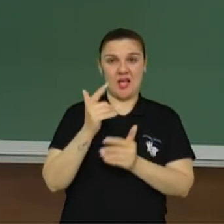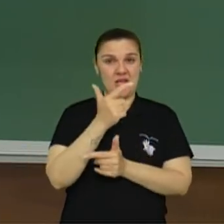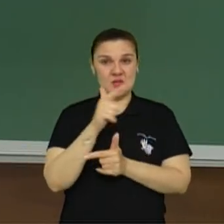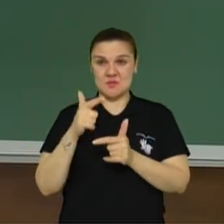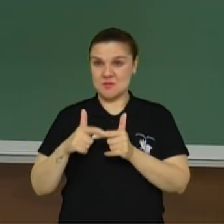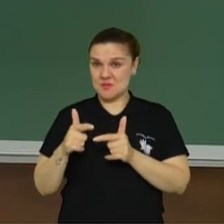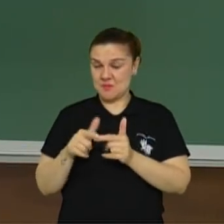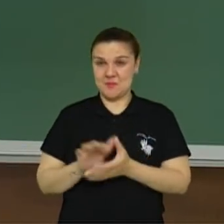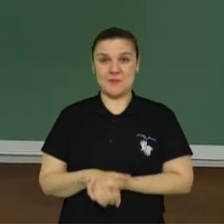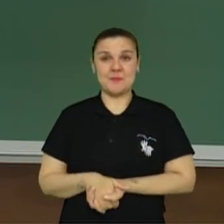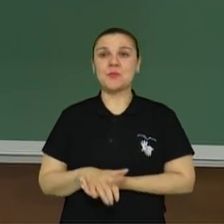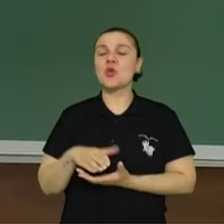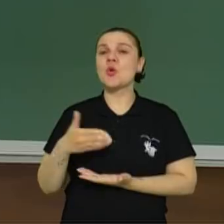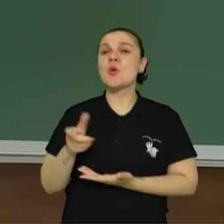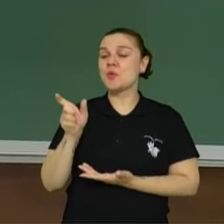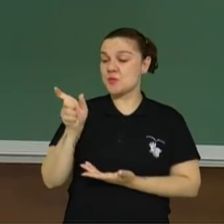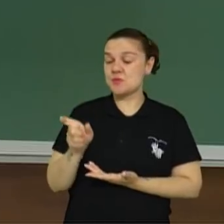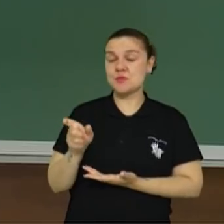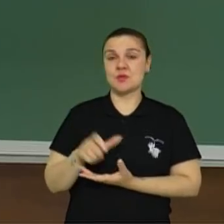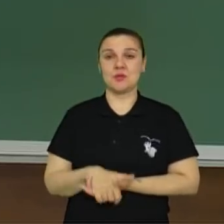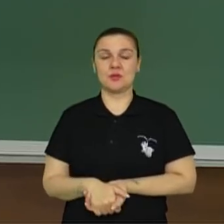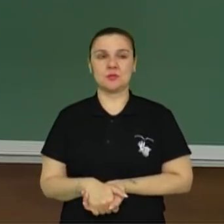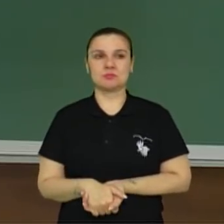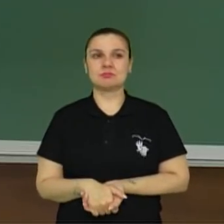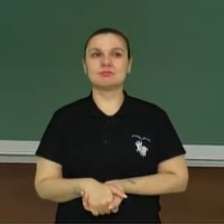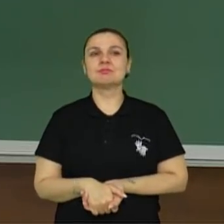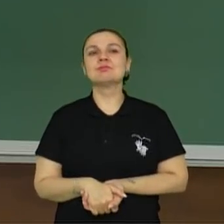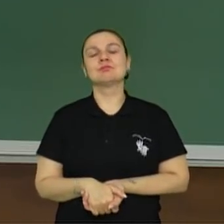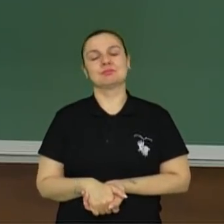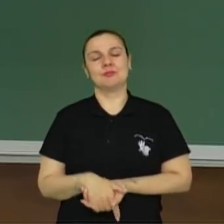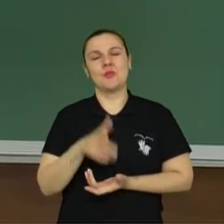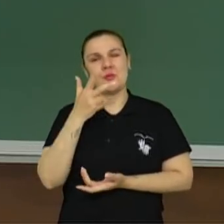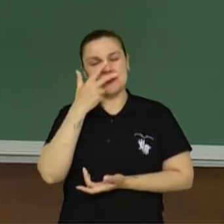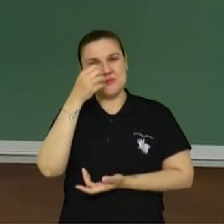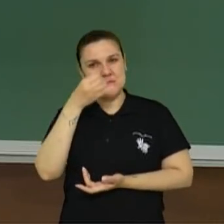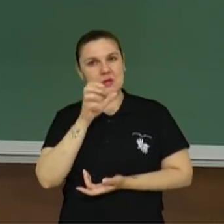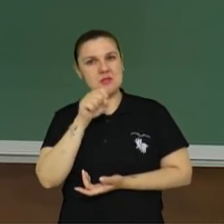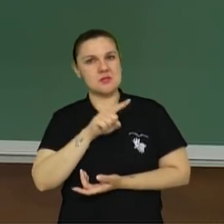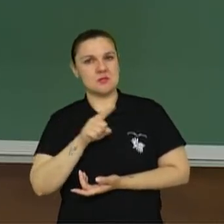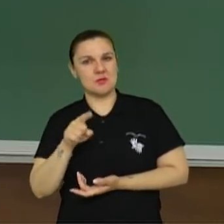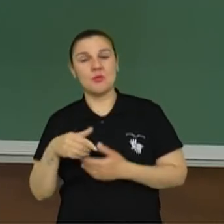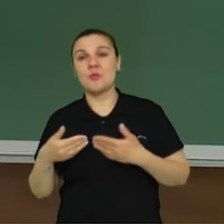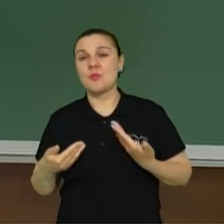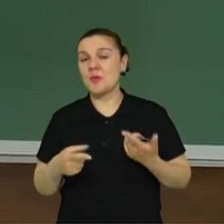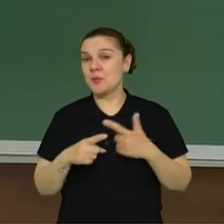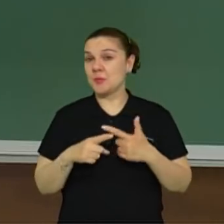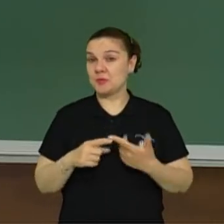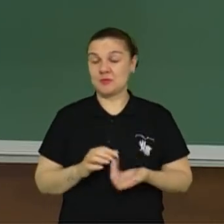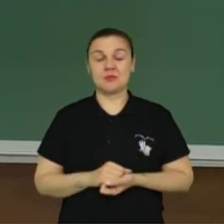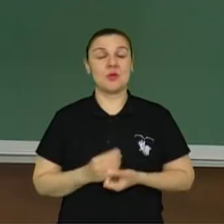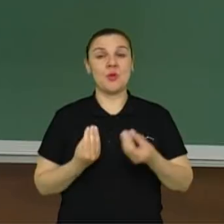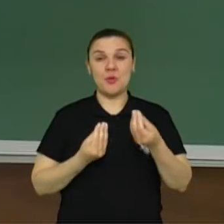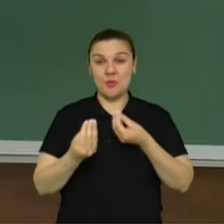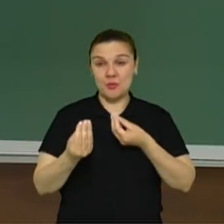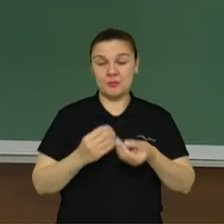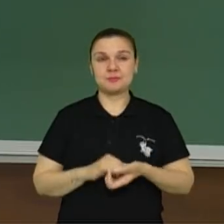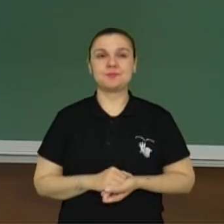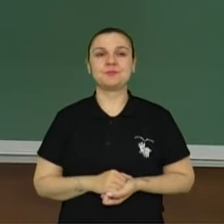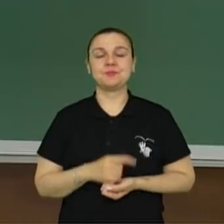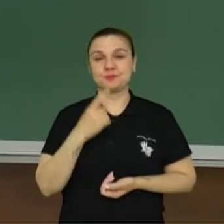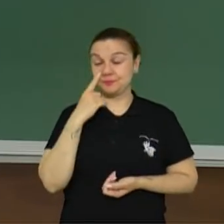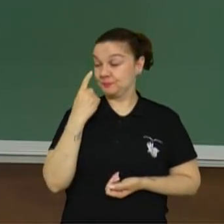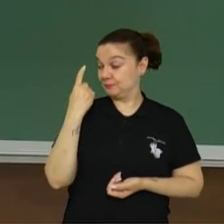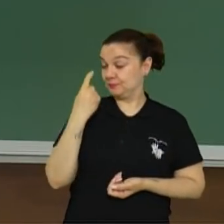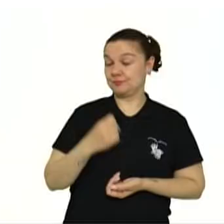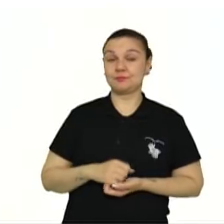esse problema, qual é o sujeito? E você deveria explicar se sim ou não e por quê, como, né? Isso seria feito.